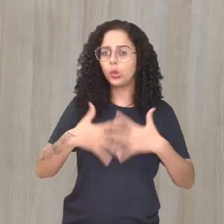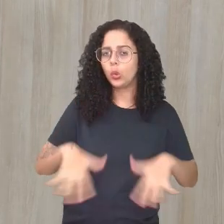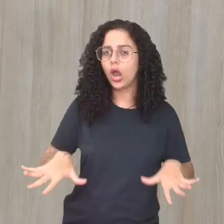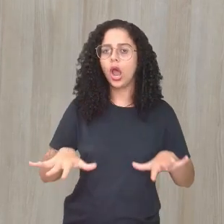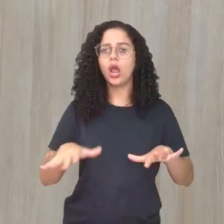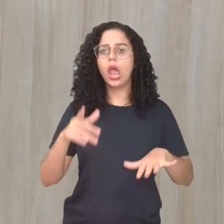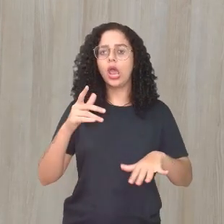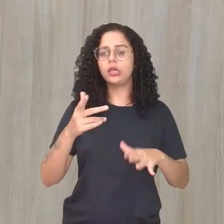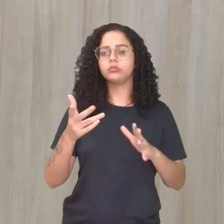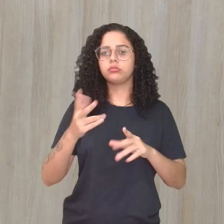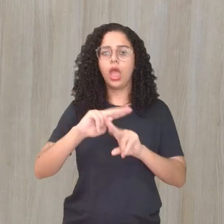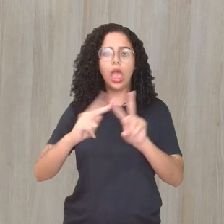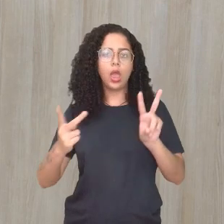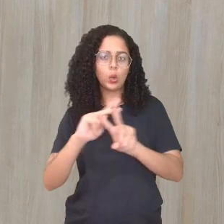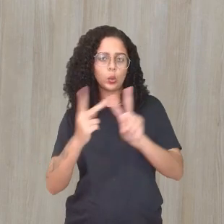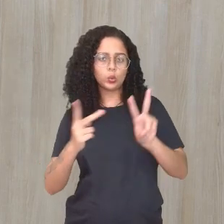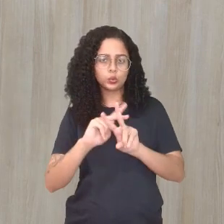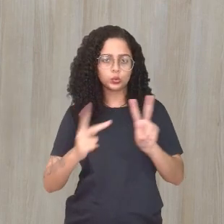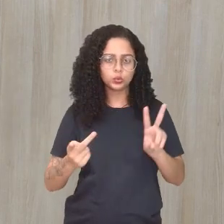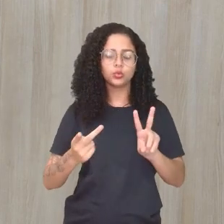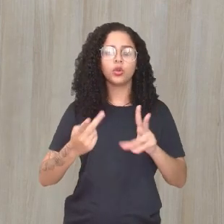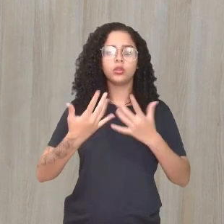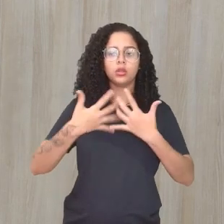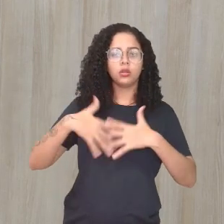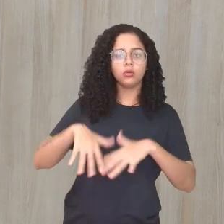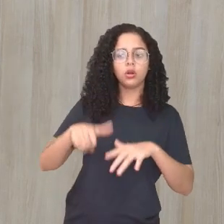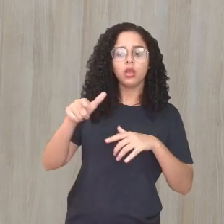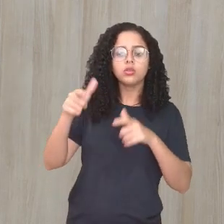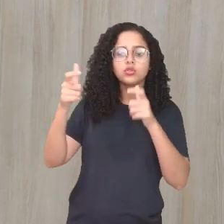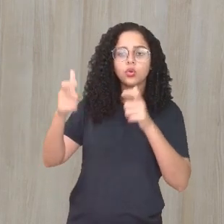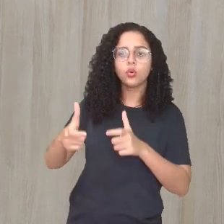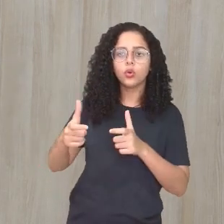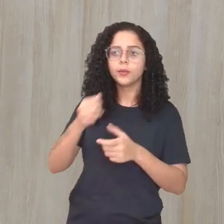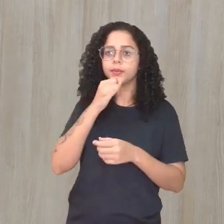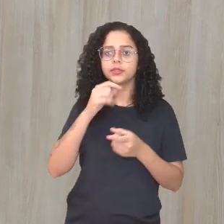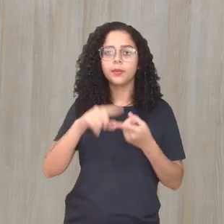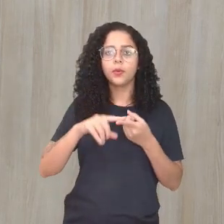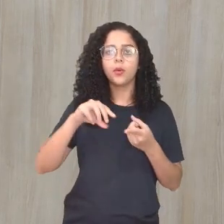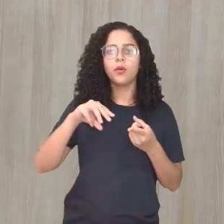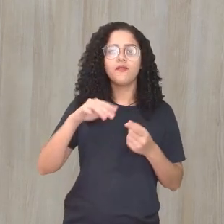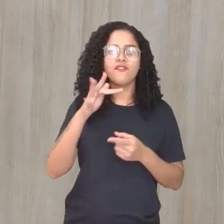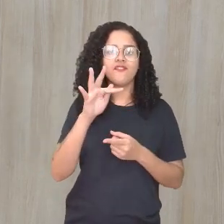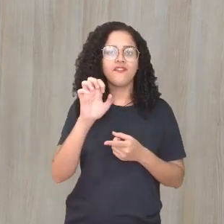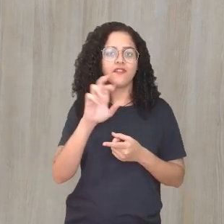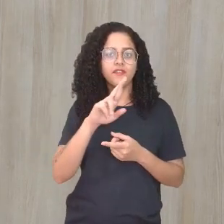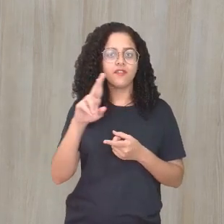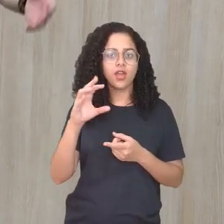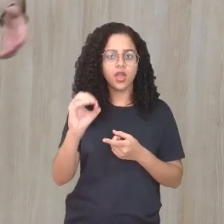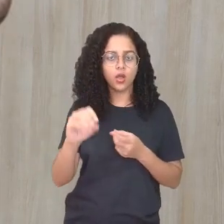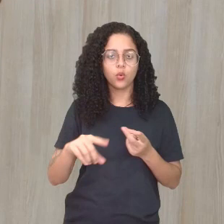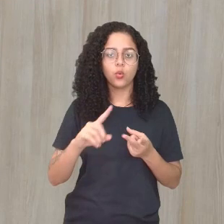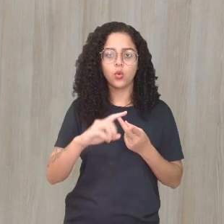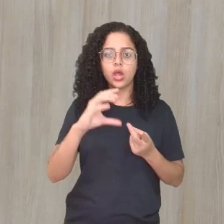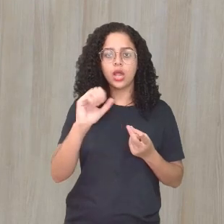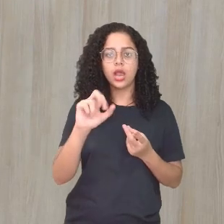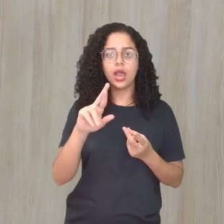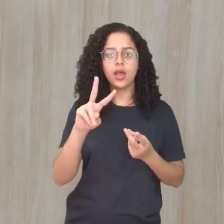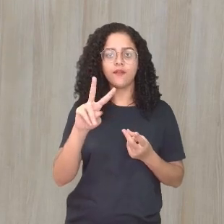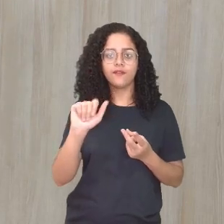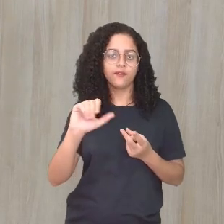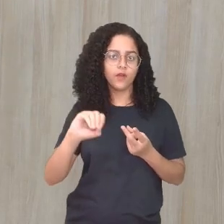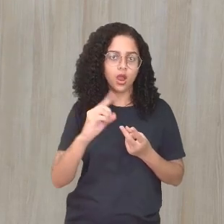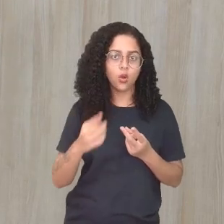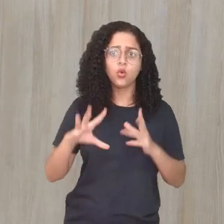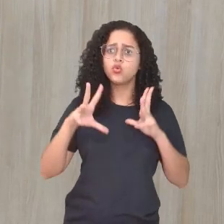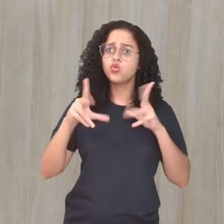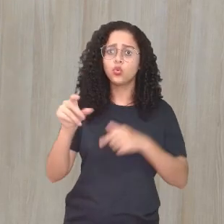aos recursos naturais que esses locais ofereciam, como minérios de ferro, certo? O carvão, que era tudo